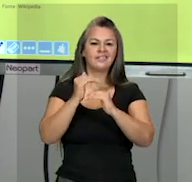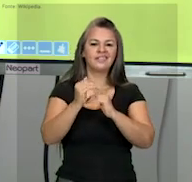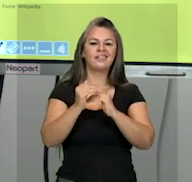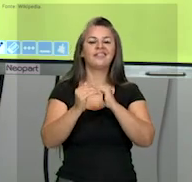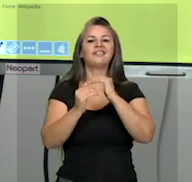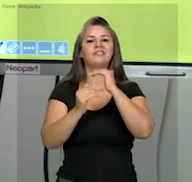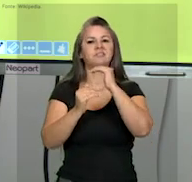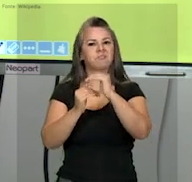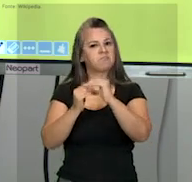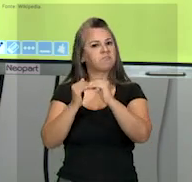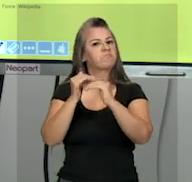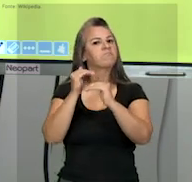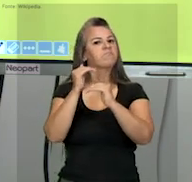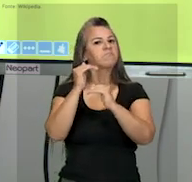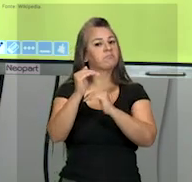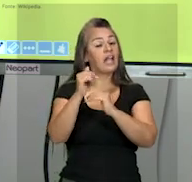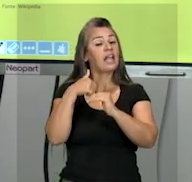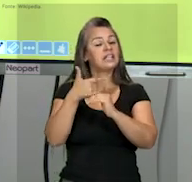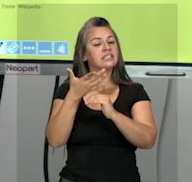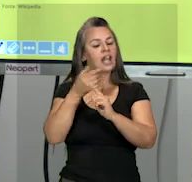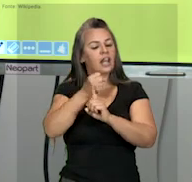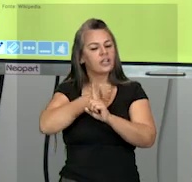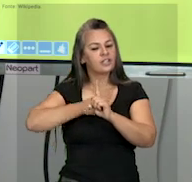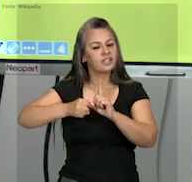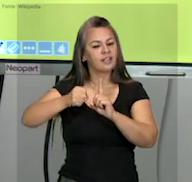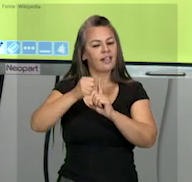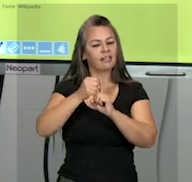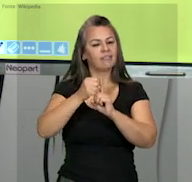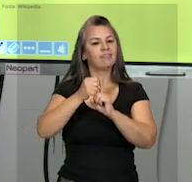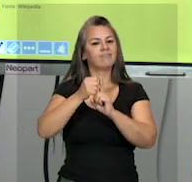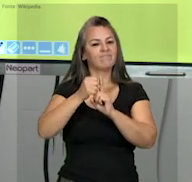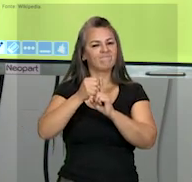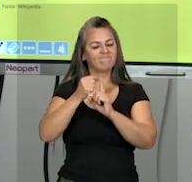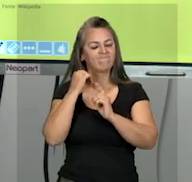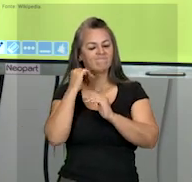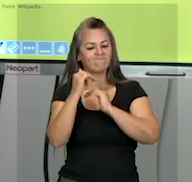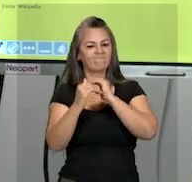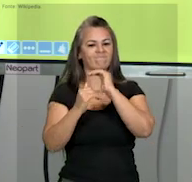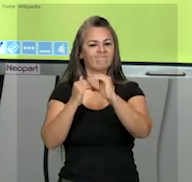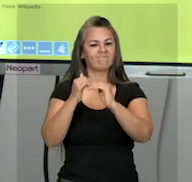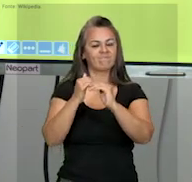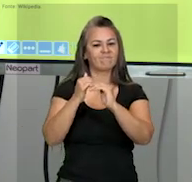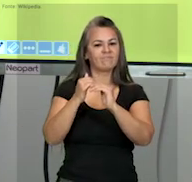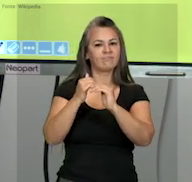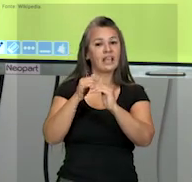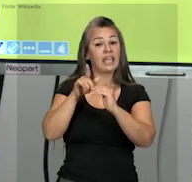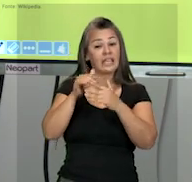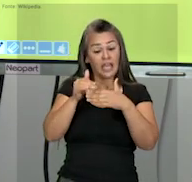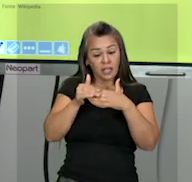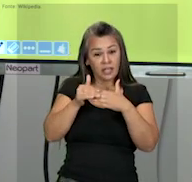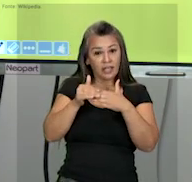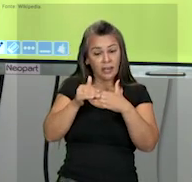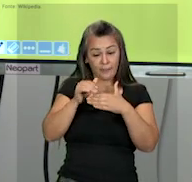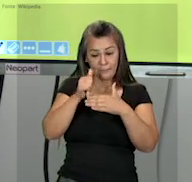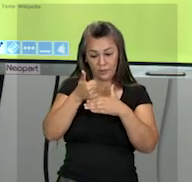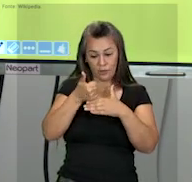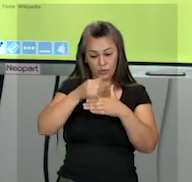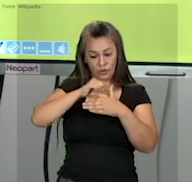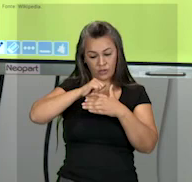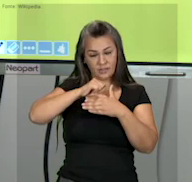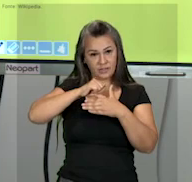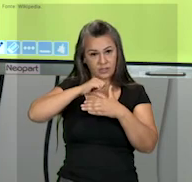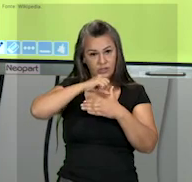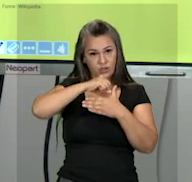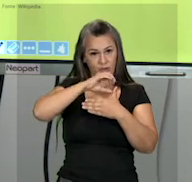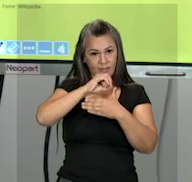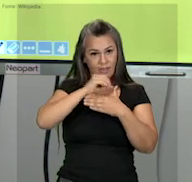também um desenvolvimento social e econômico. E com isso, em uma troca de geração, ou seja, desde a década de 80 para cá, quem começou a